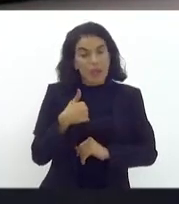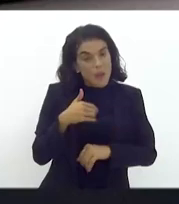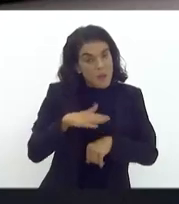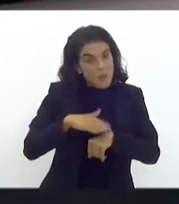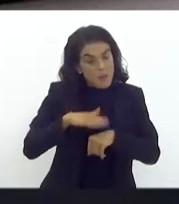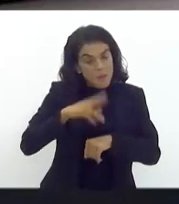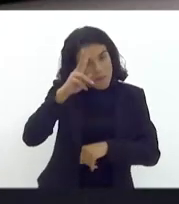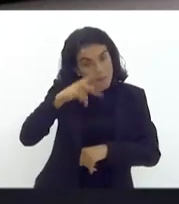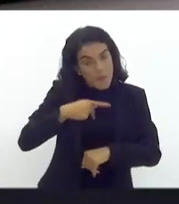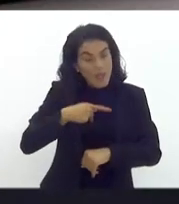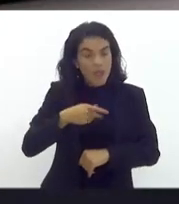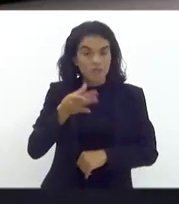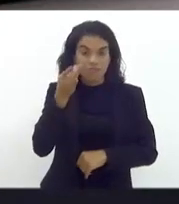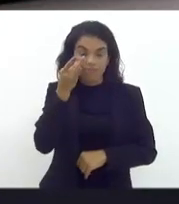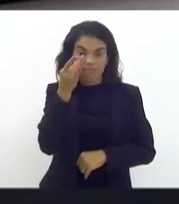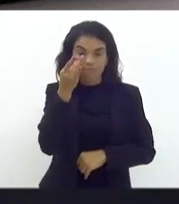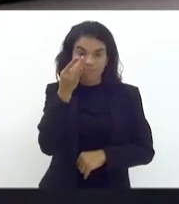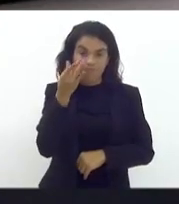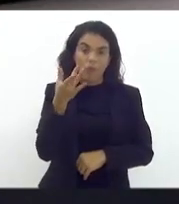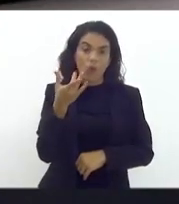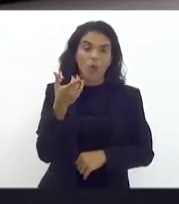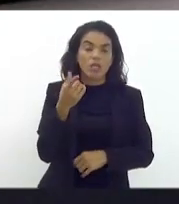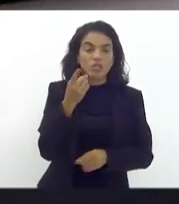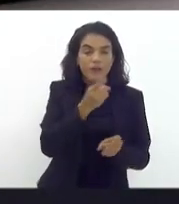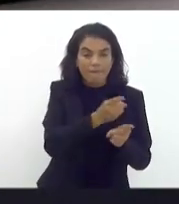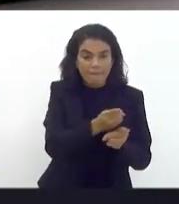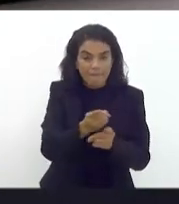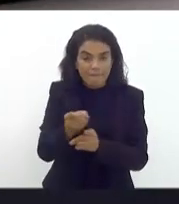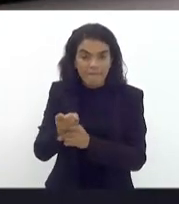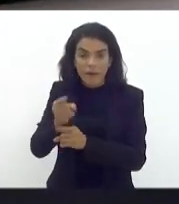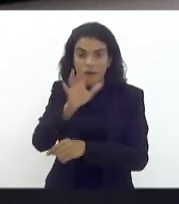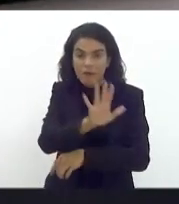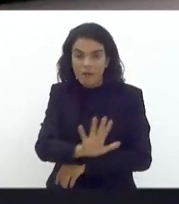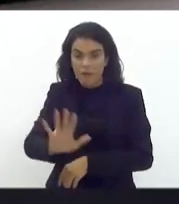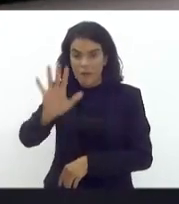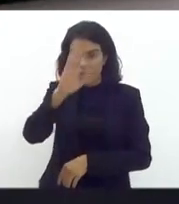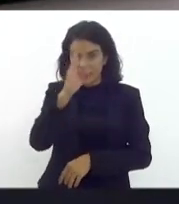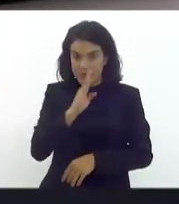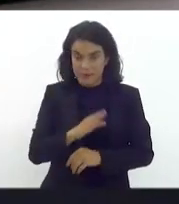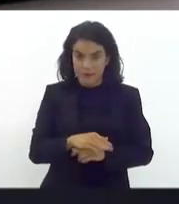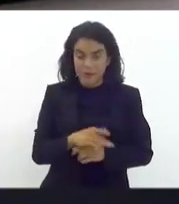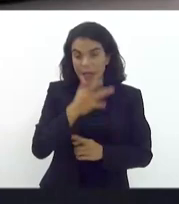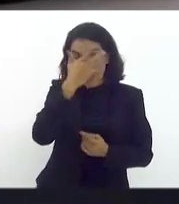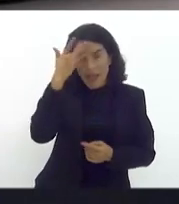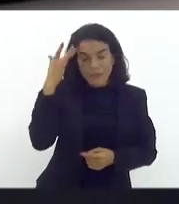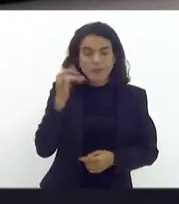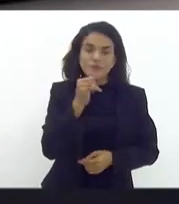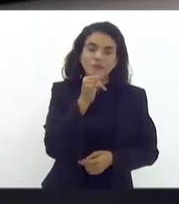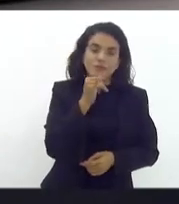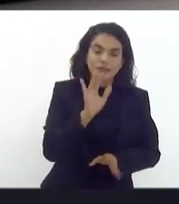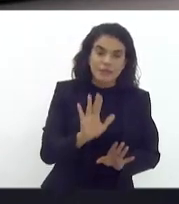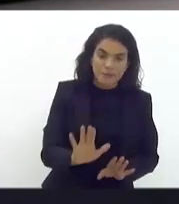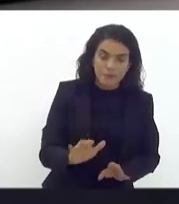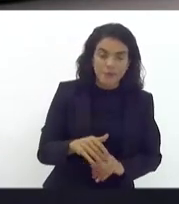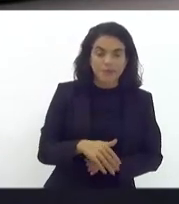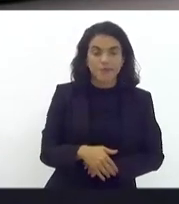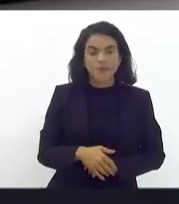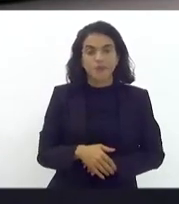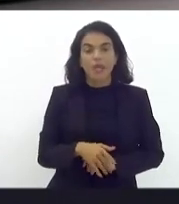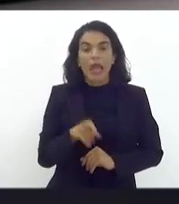mesmo presenciei quando fizemos esses diagnóstico Nacional então a pessoa por exemplo que